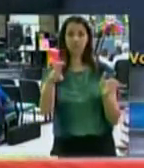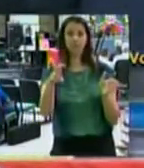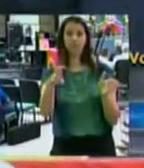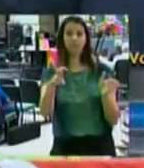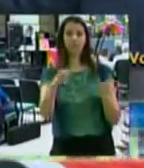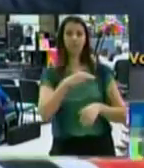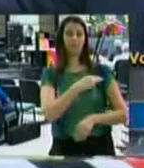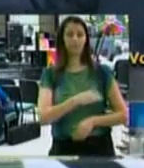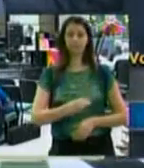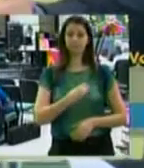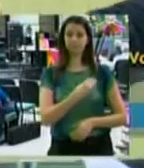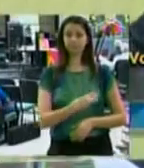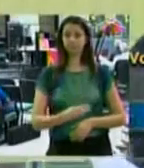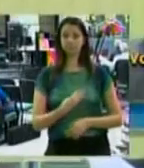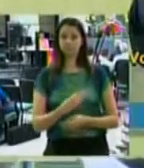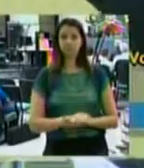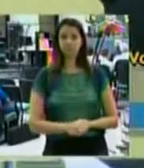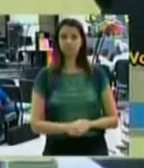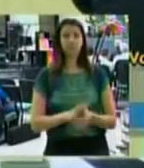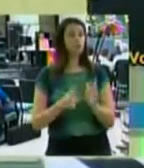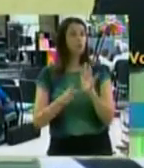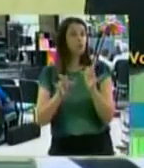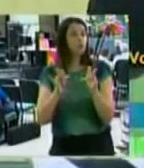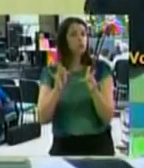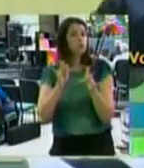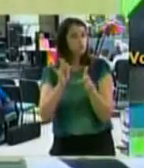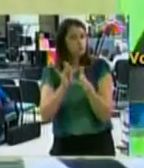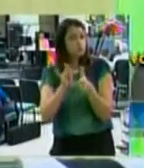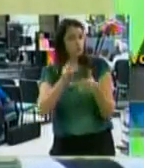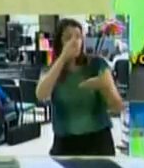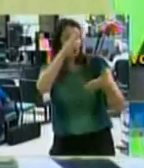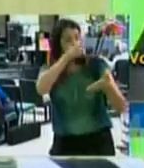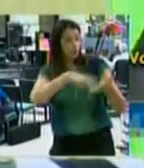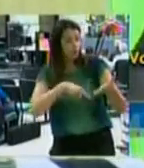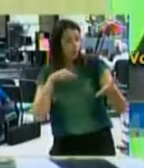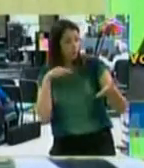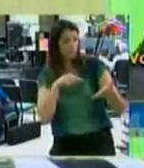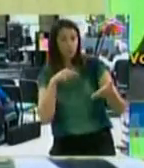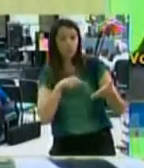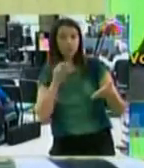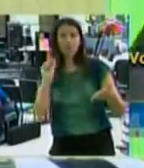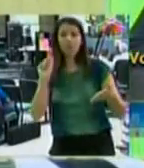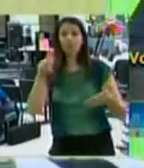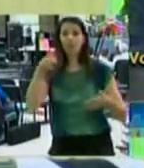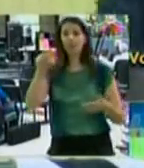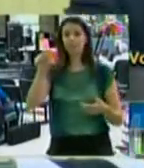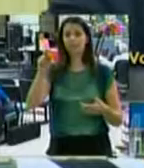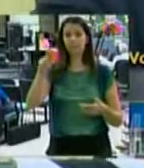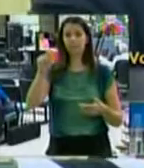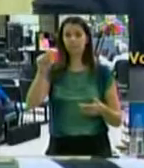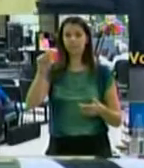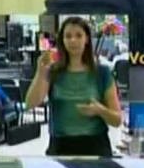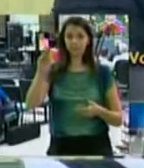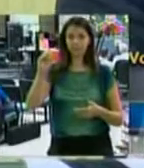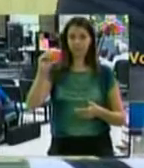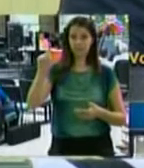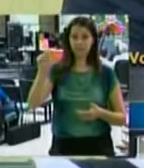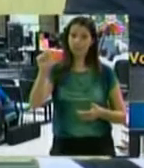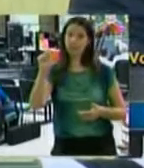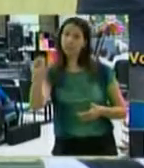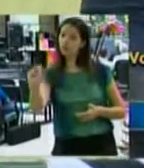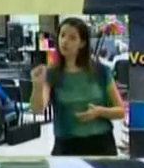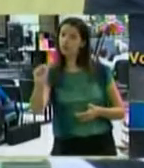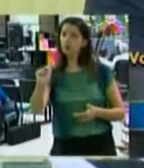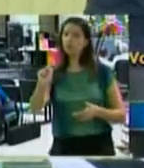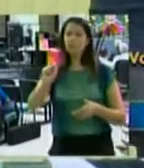escrito por Mateus. Jesus profere uma das parábolas mais conhecidas, citadas e